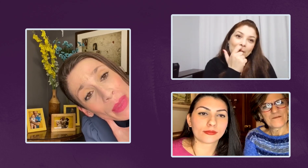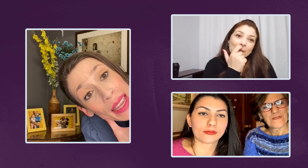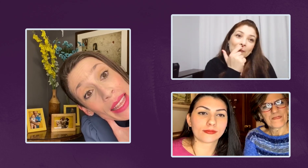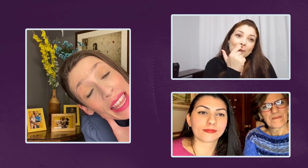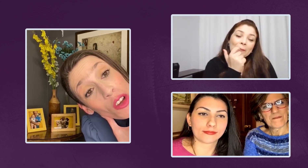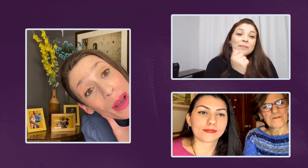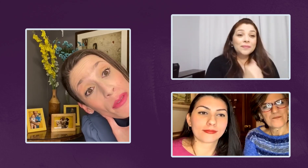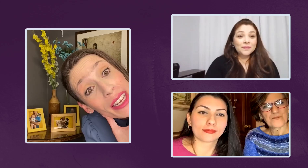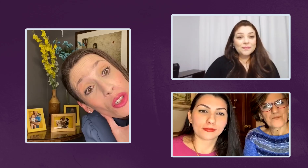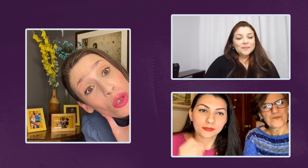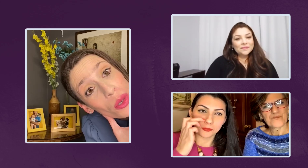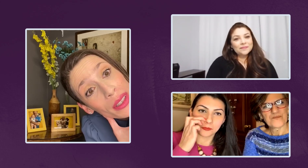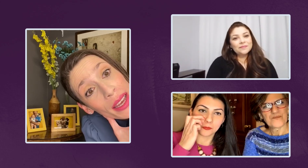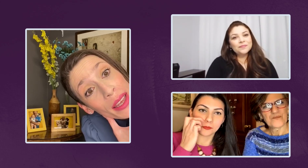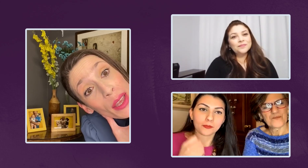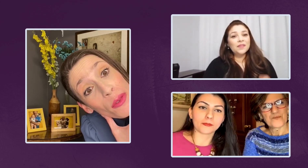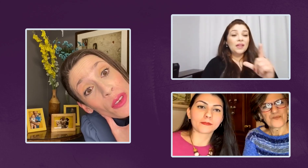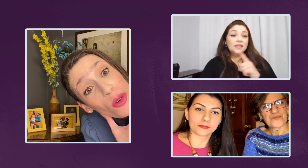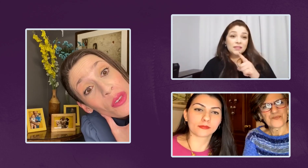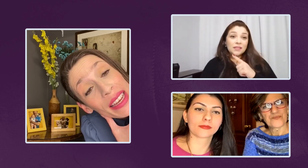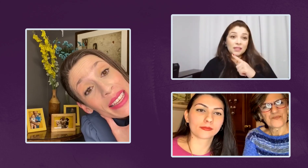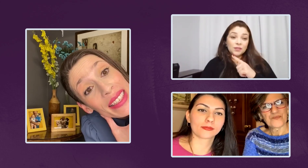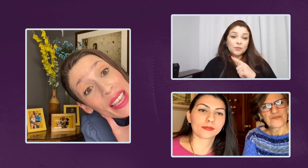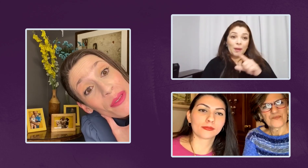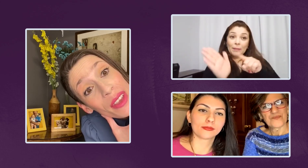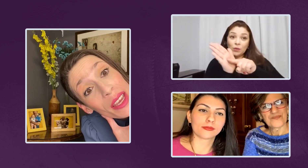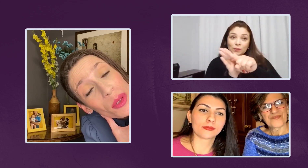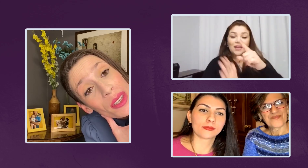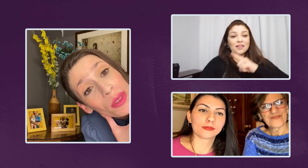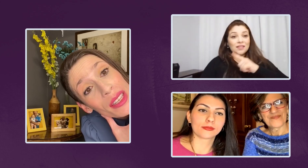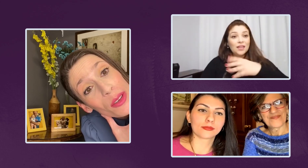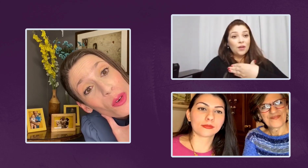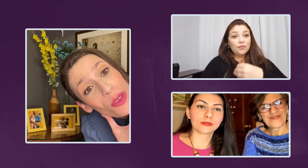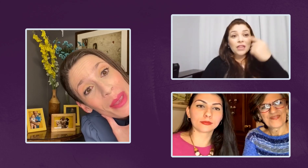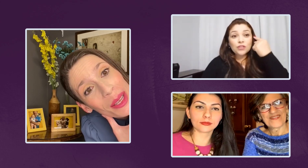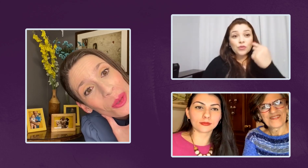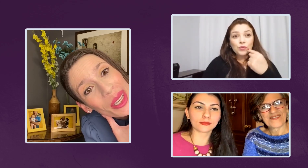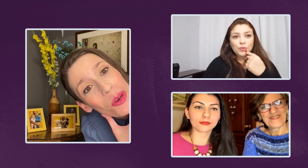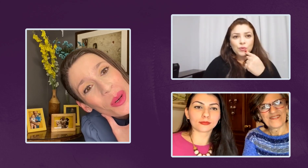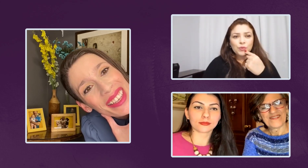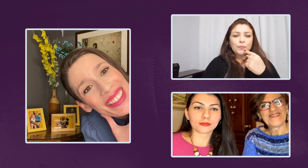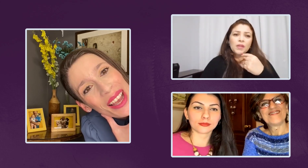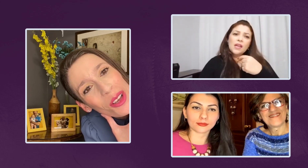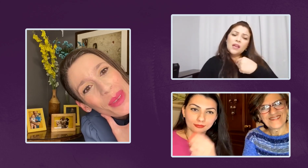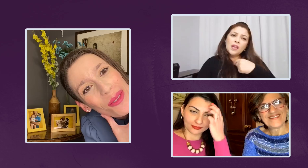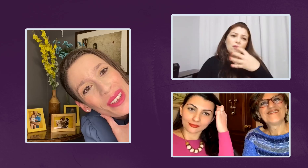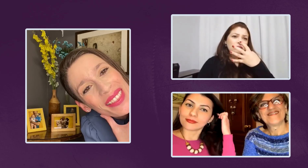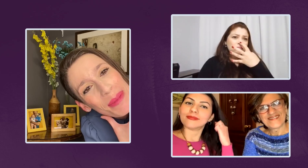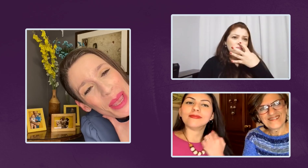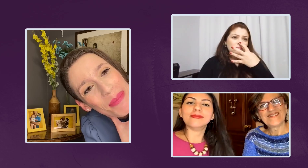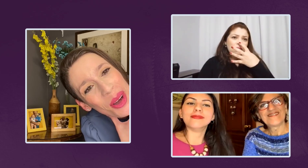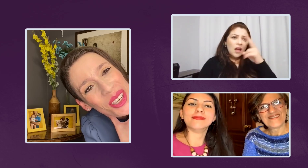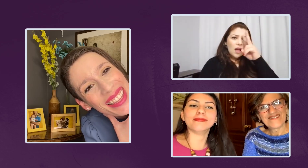Karina, tenho uma filha surda. Fico feliz em ver o seu desenvolvimento e o potencial que minha